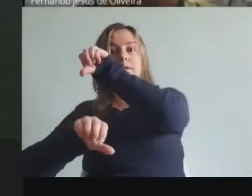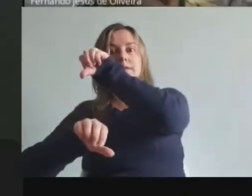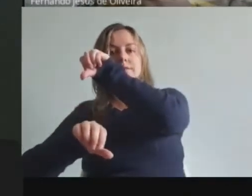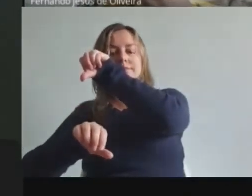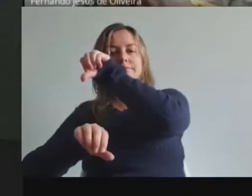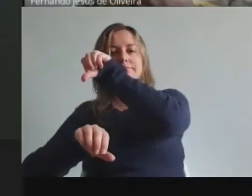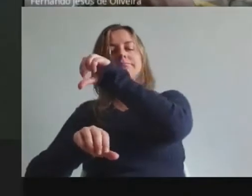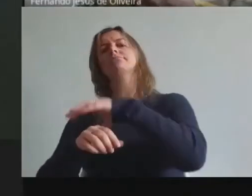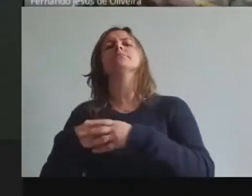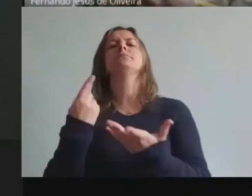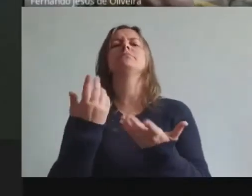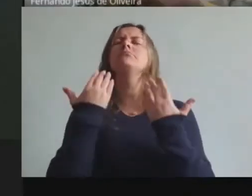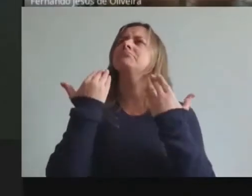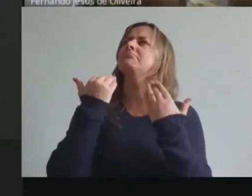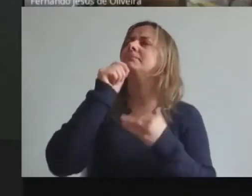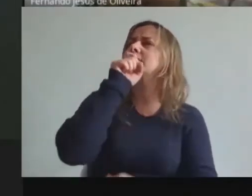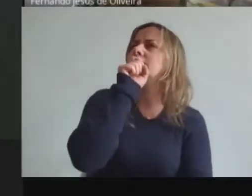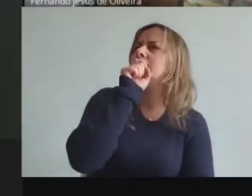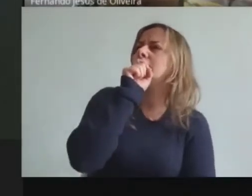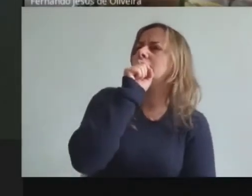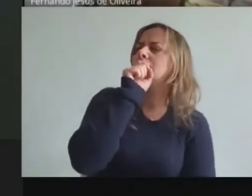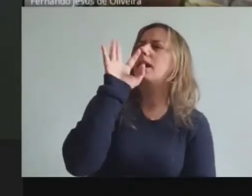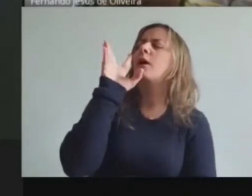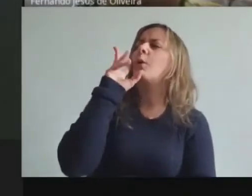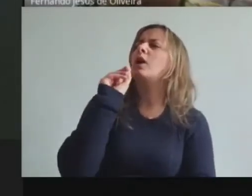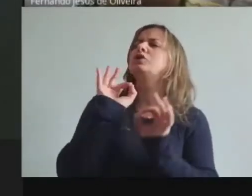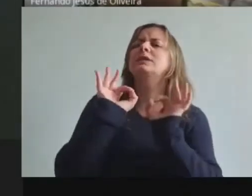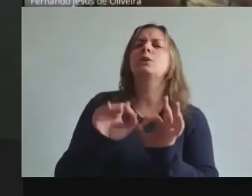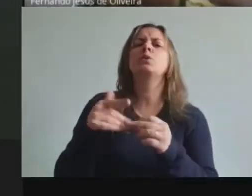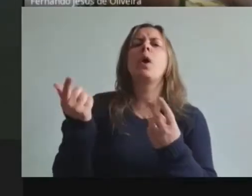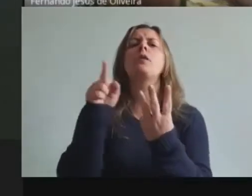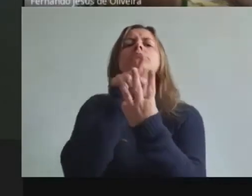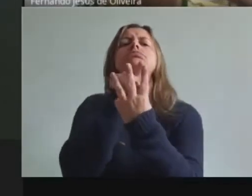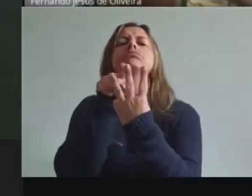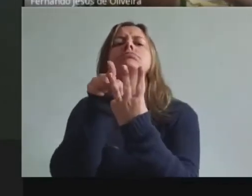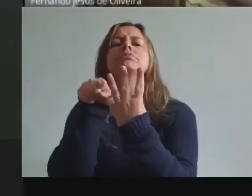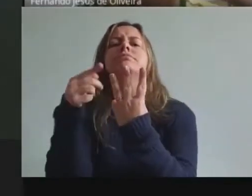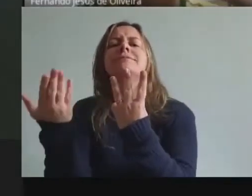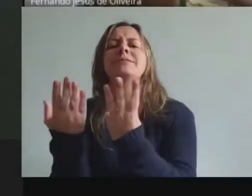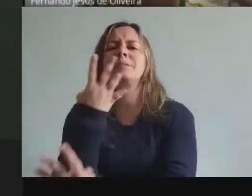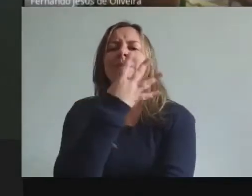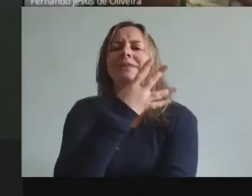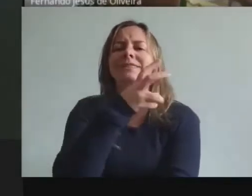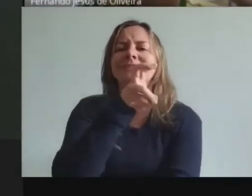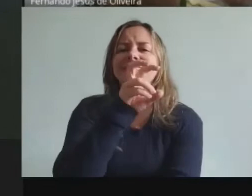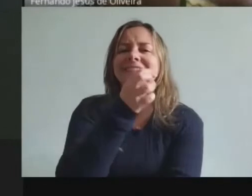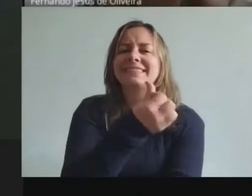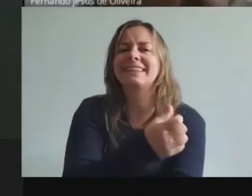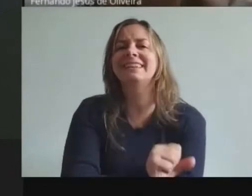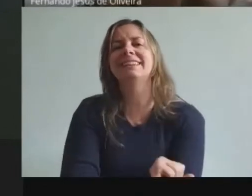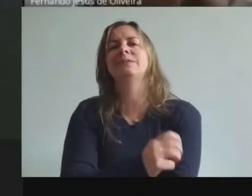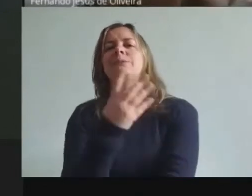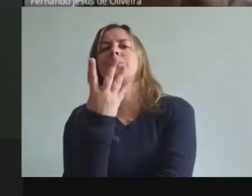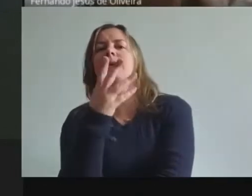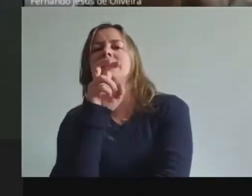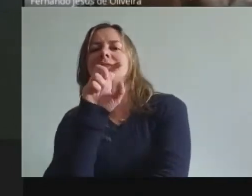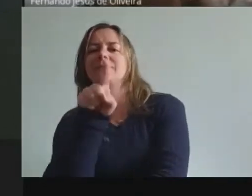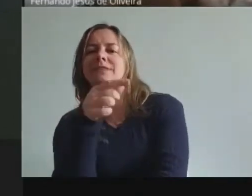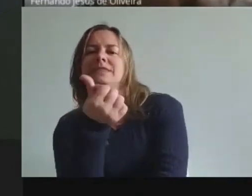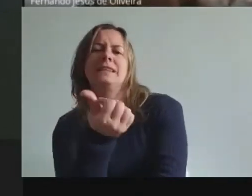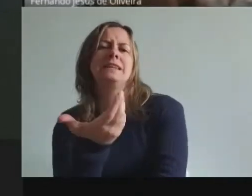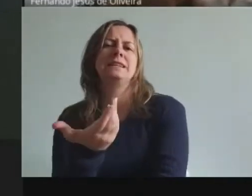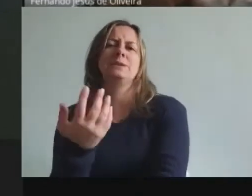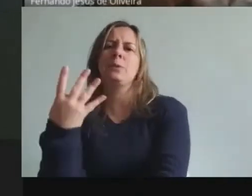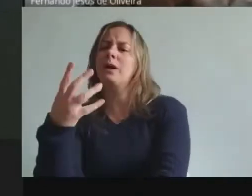assim, será que tem uma forma correta, né? Qual das três é a mais correta, né? Tem uma?